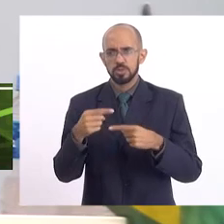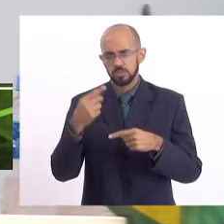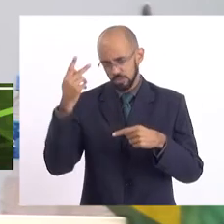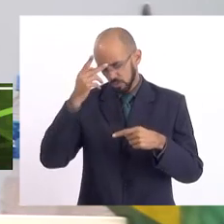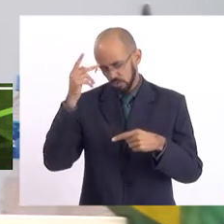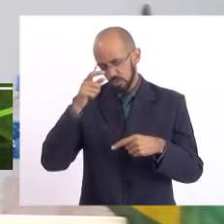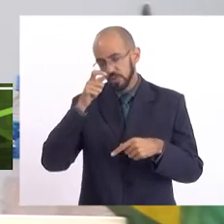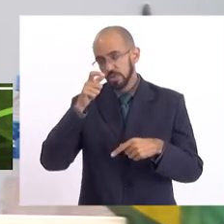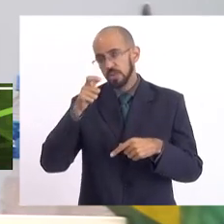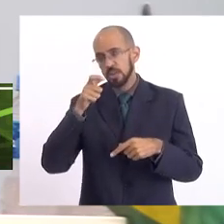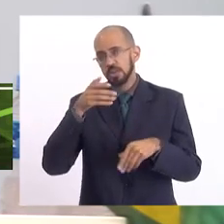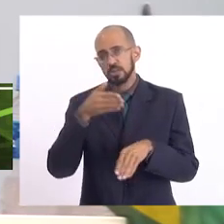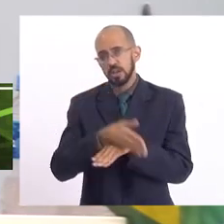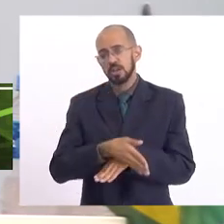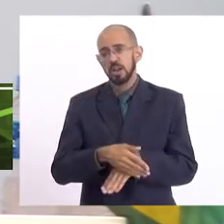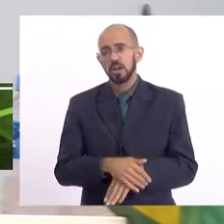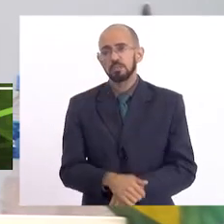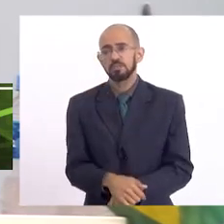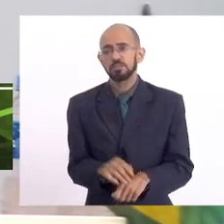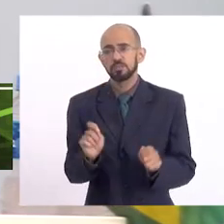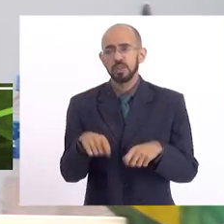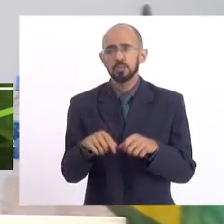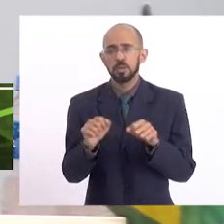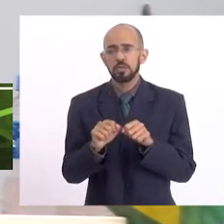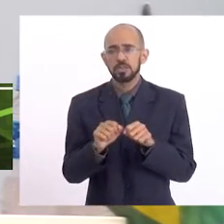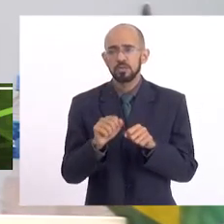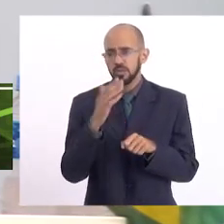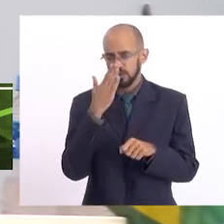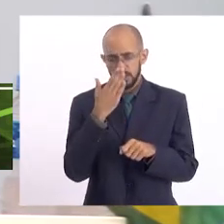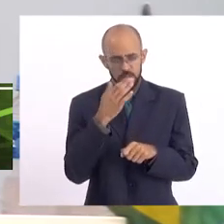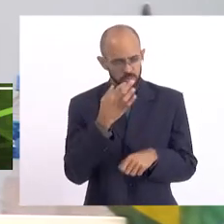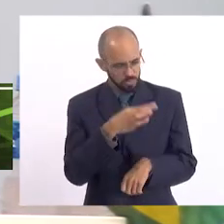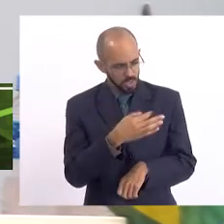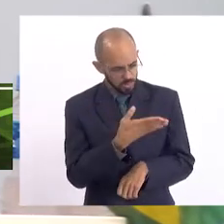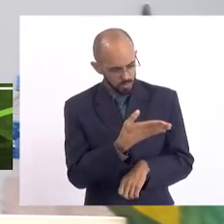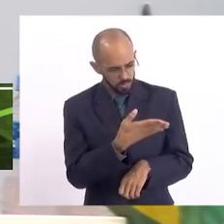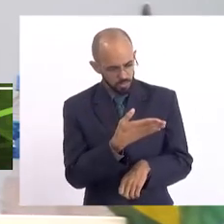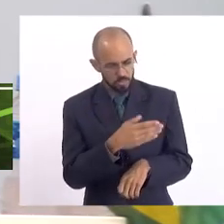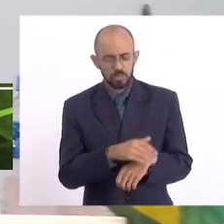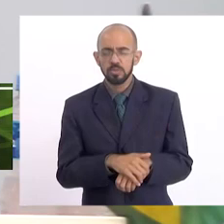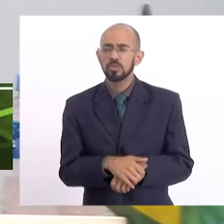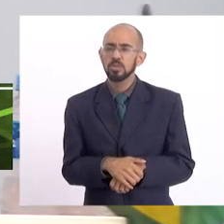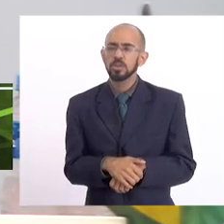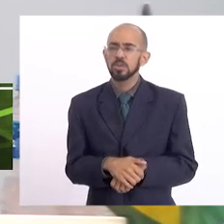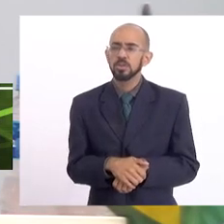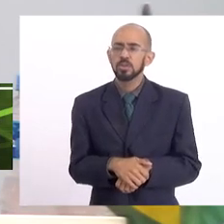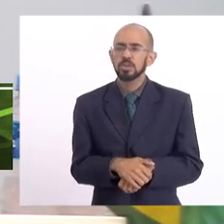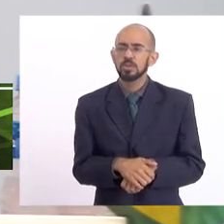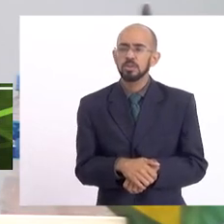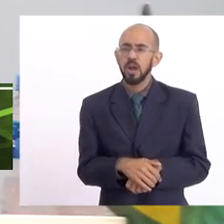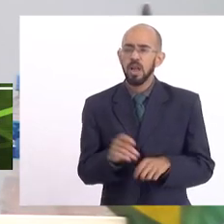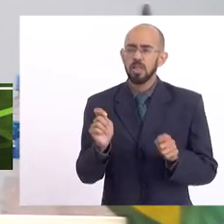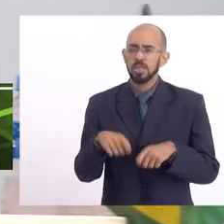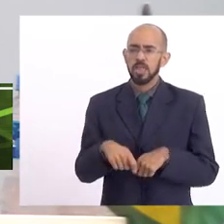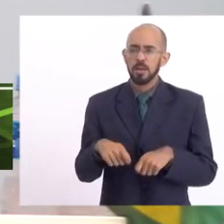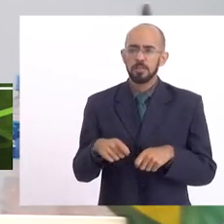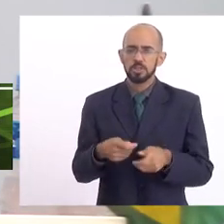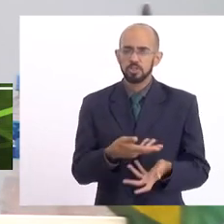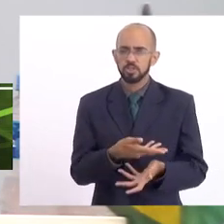Então vamos fazer, acho que dá para fazer em fevereiro isso, não dá? A gente não pode tomar ato. A gente consegue chamar no recesso,